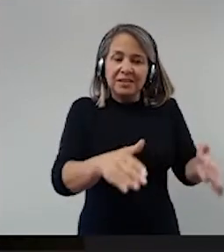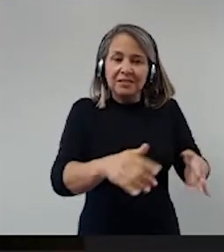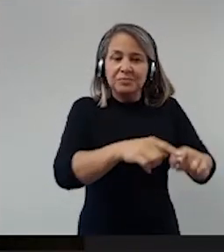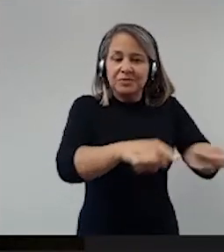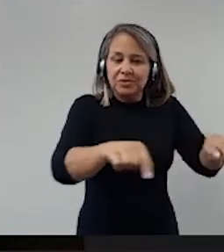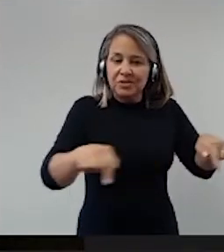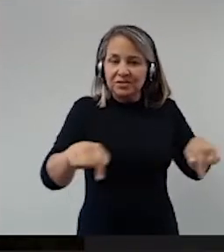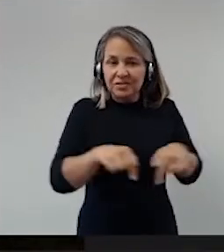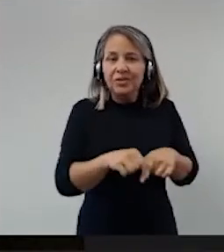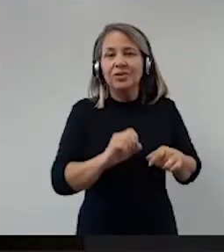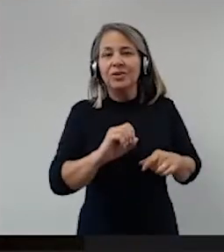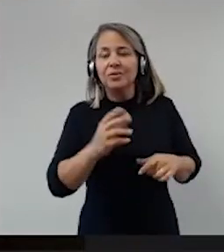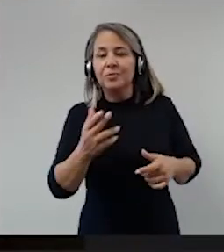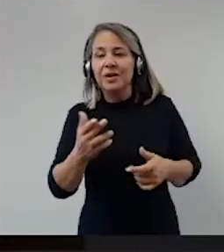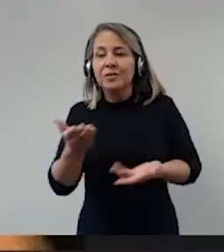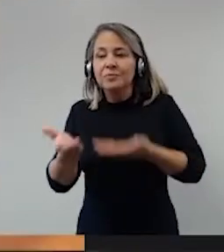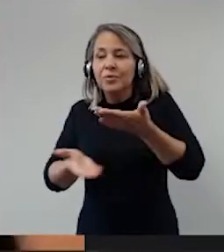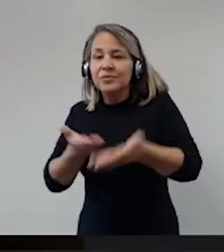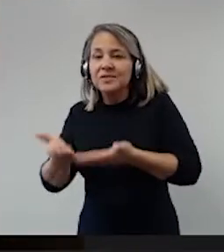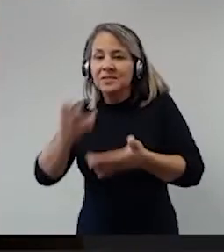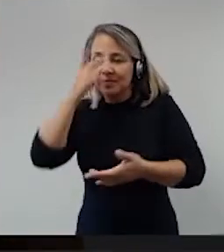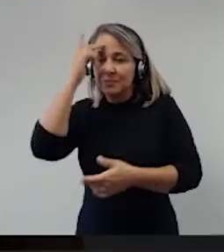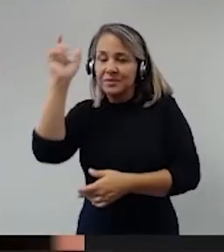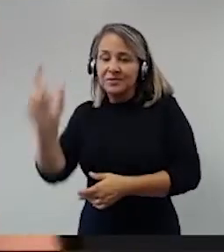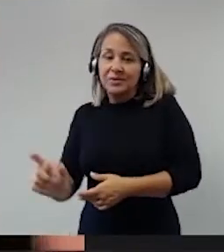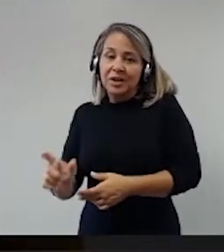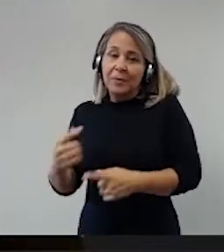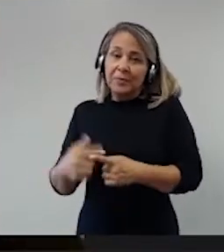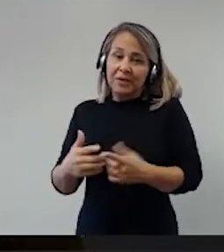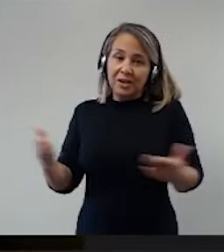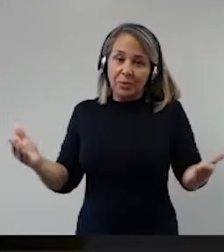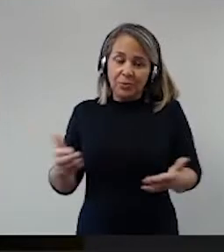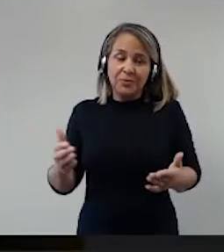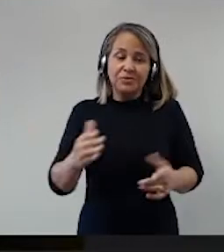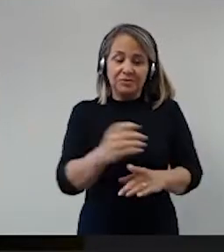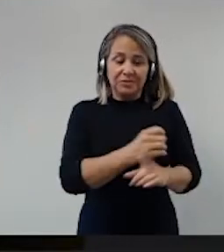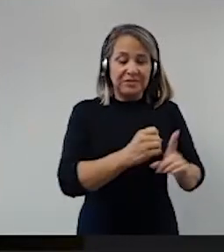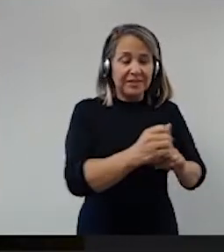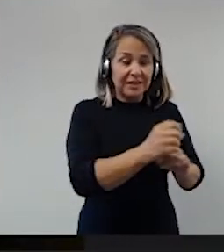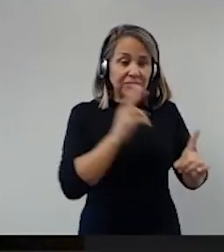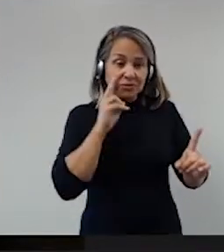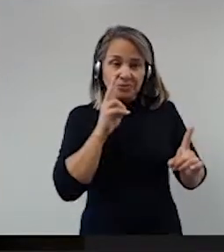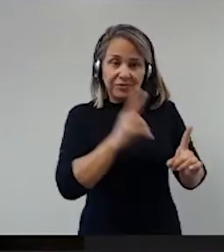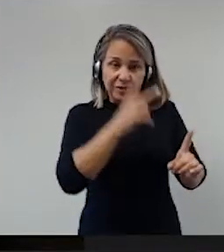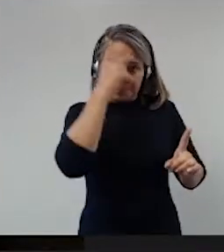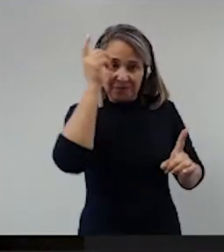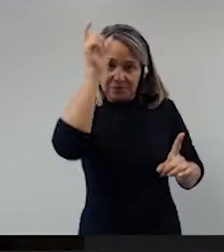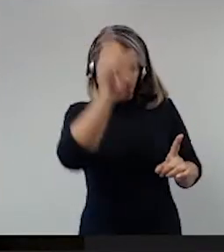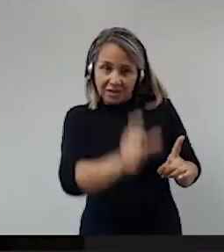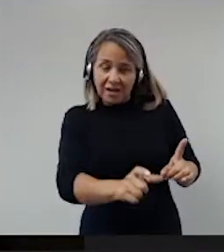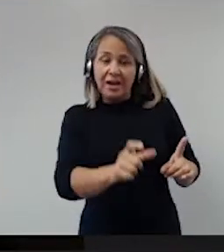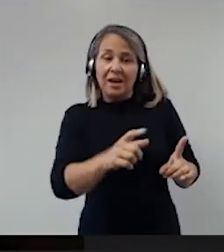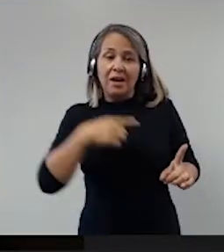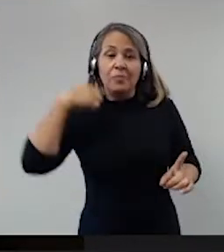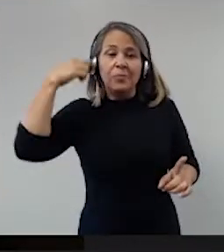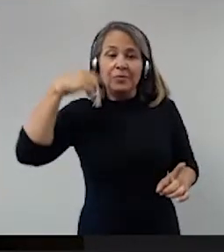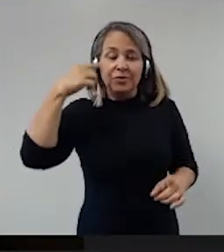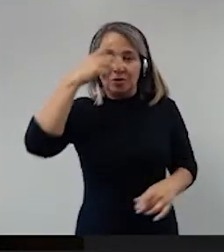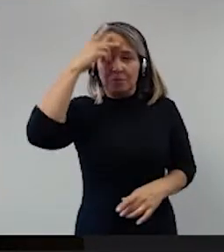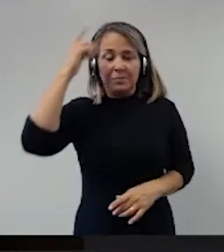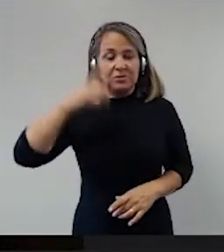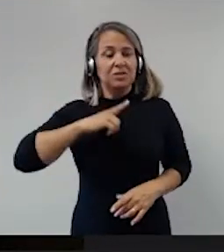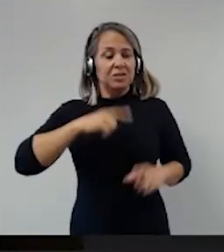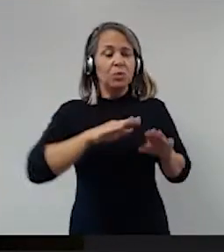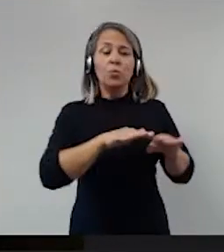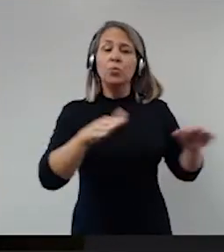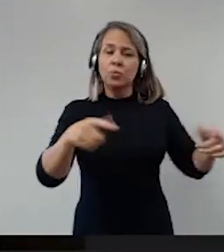cliente, justamente pelo que eu falei no início. A sociedade ainda compreende o advogado como aquele que está ali, tem um